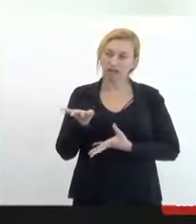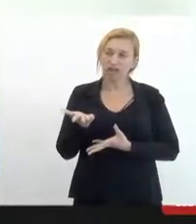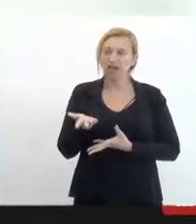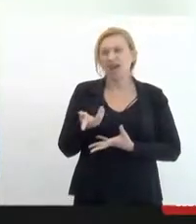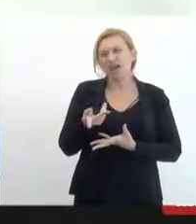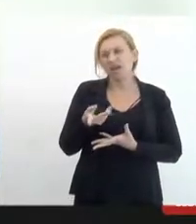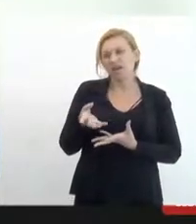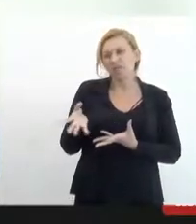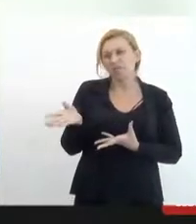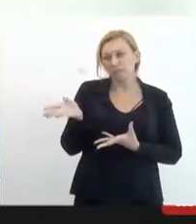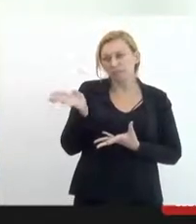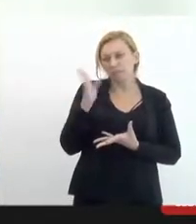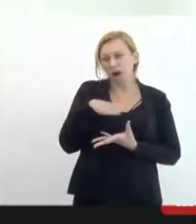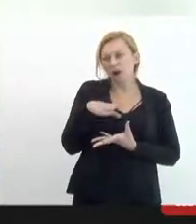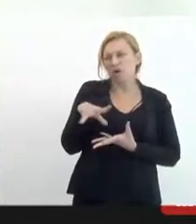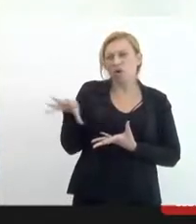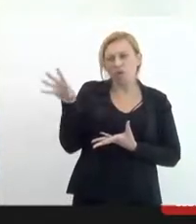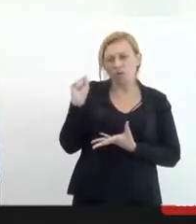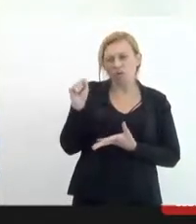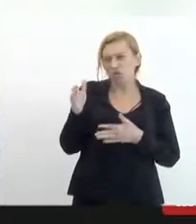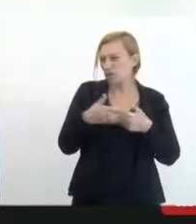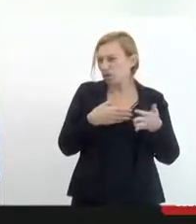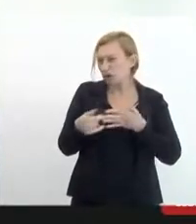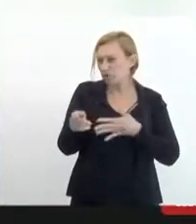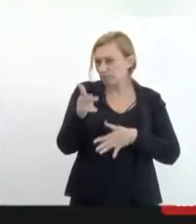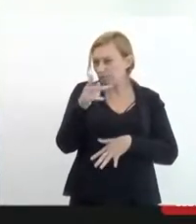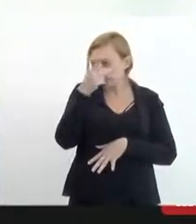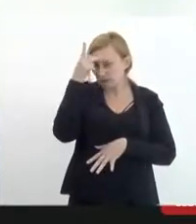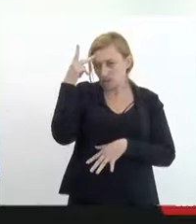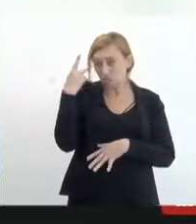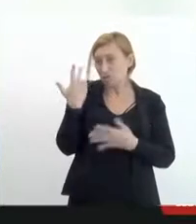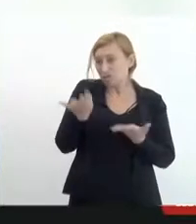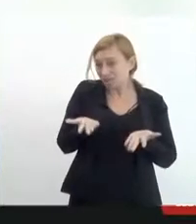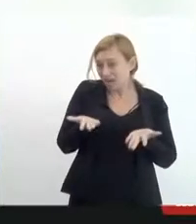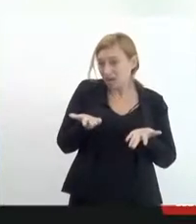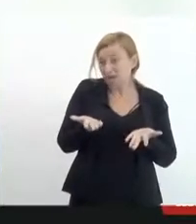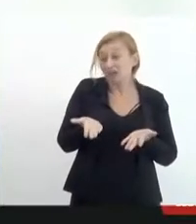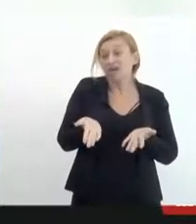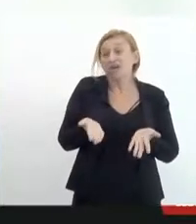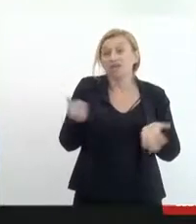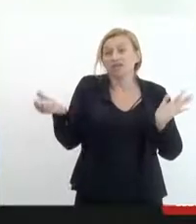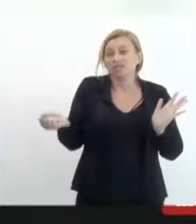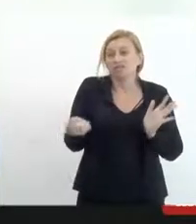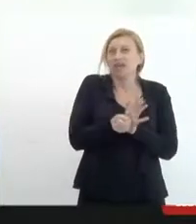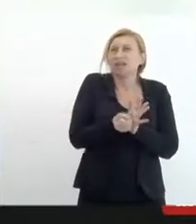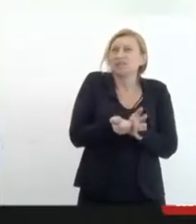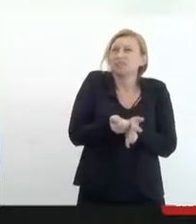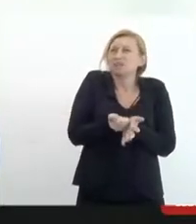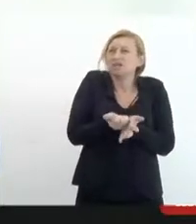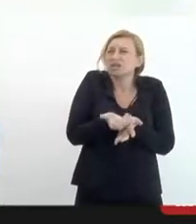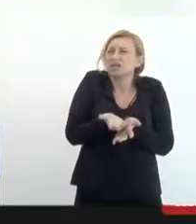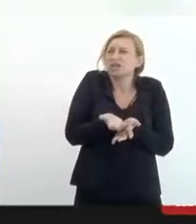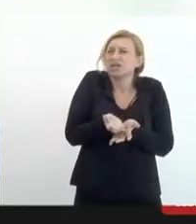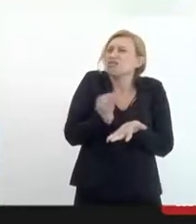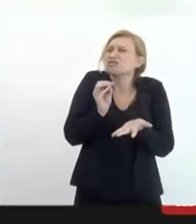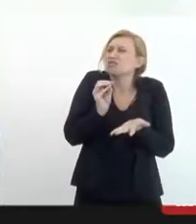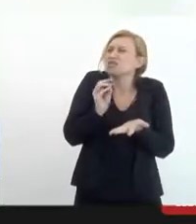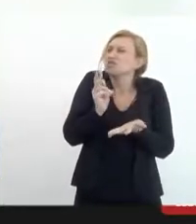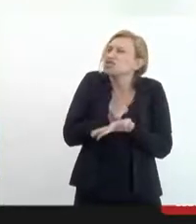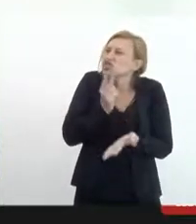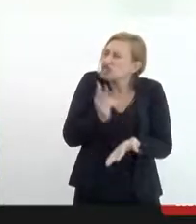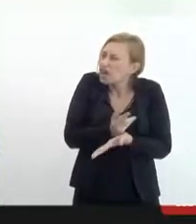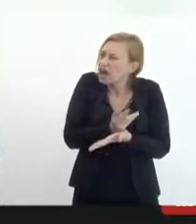ao ouvido de qualquer um do povo. Transação tem assim um carimbo de algo irregular,